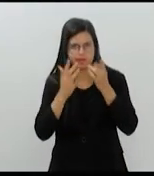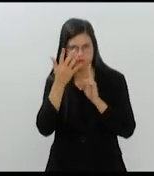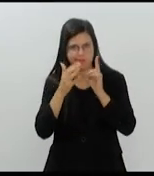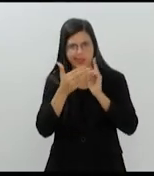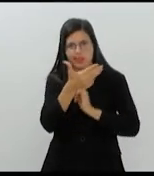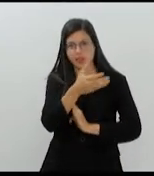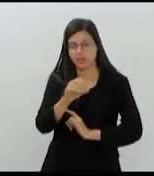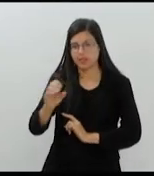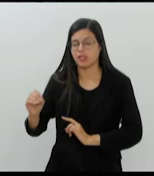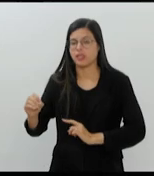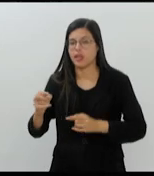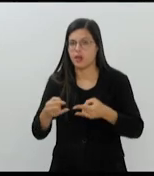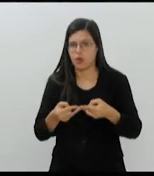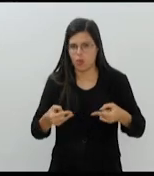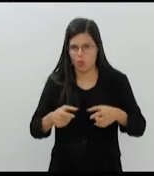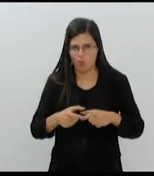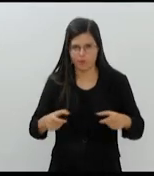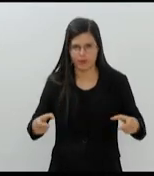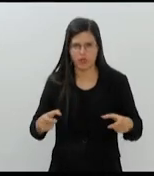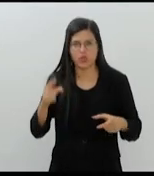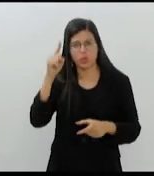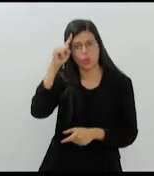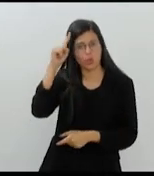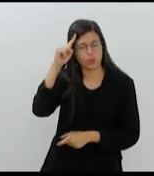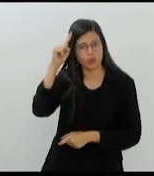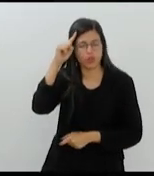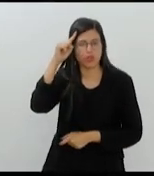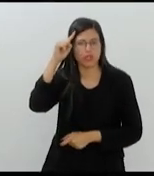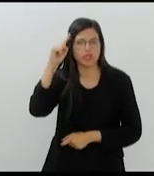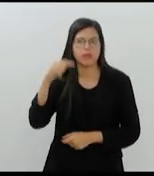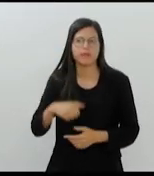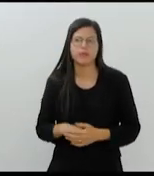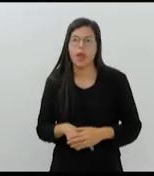Aí perguntava lá a CPI,